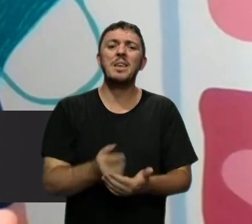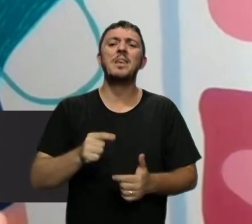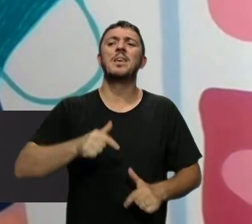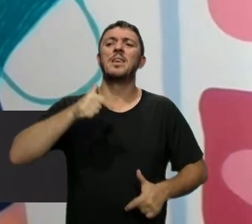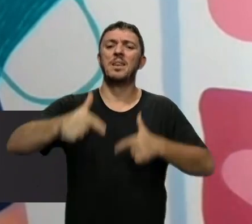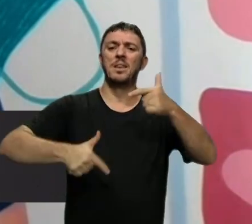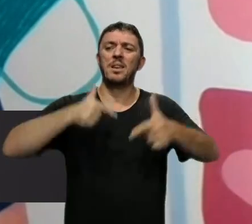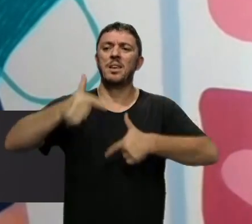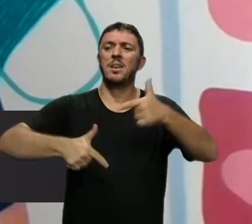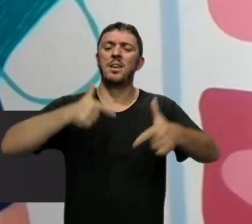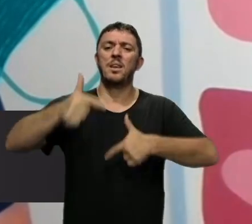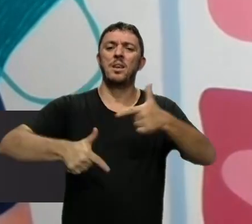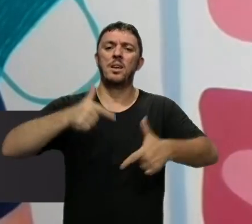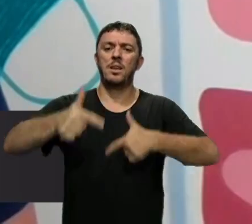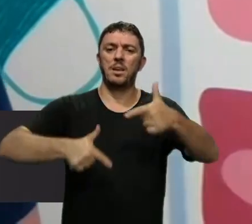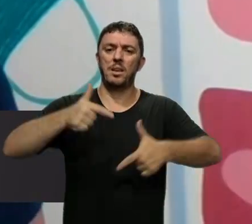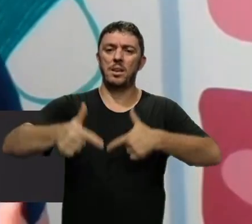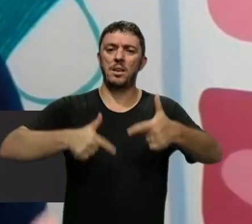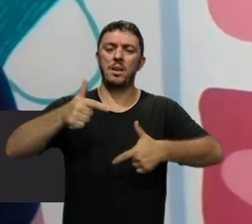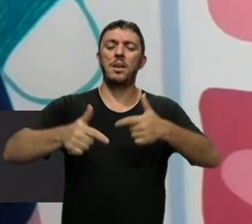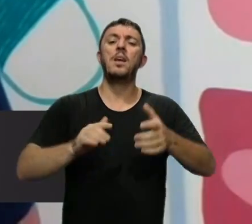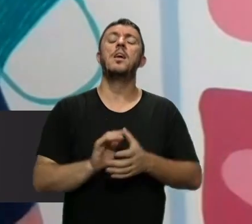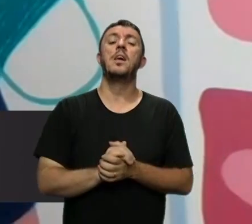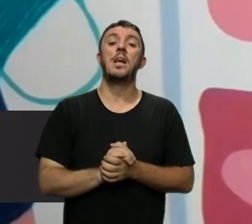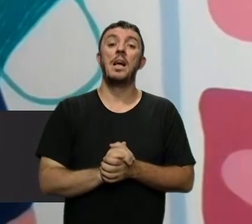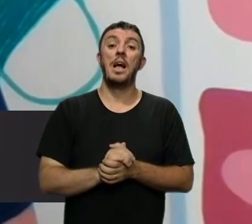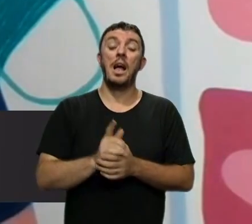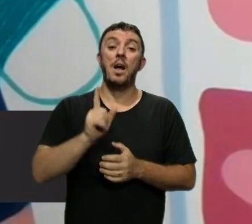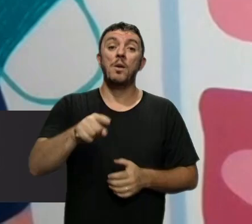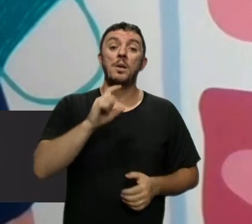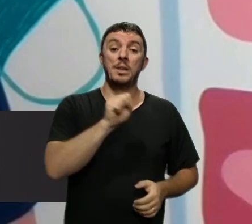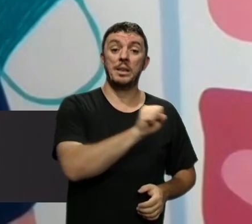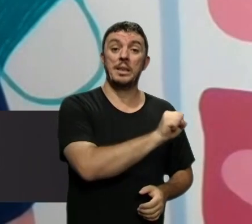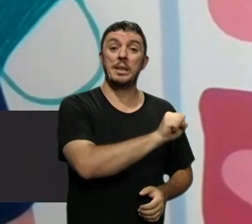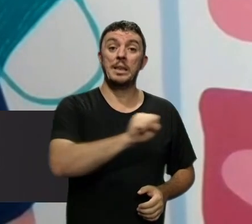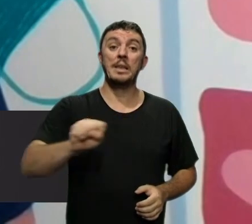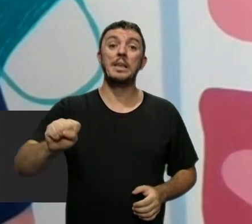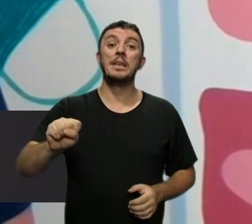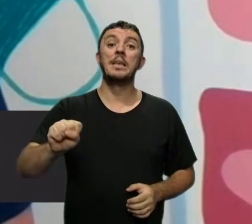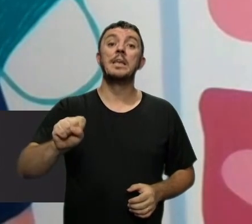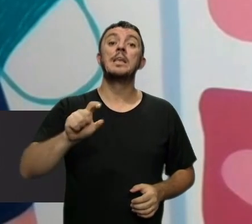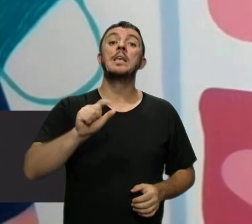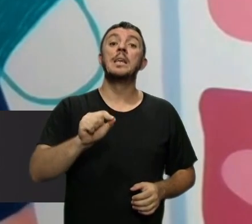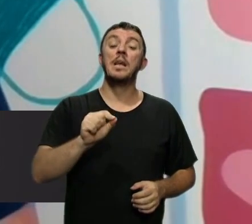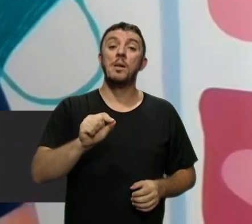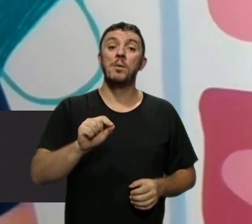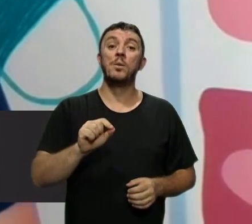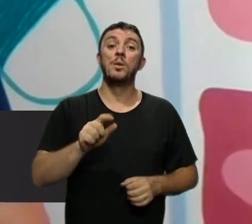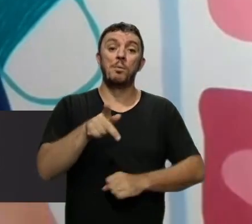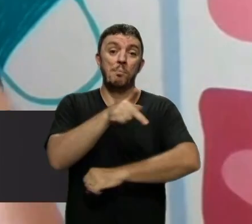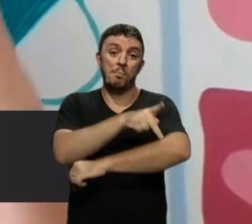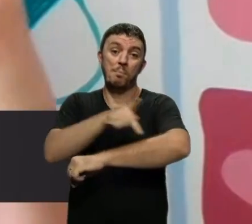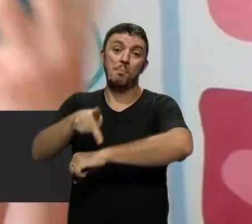com um semestre de atualização pedagógica com esse tema, trazendo aí